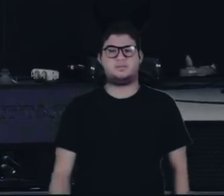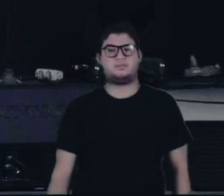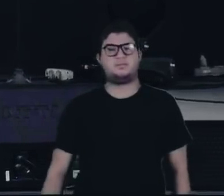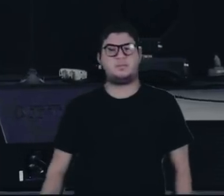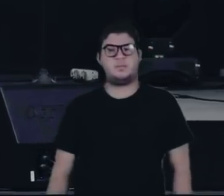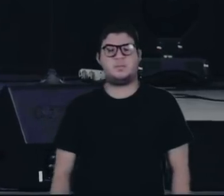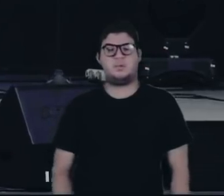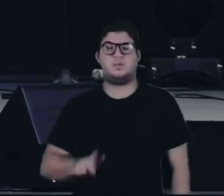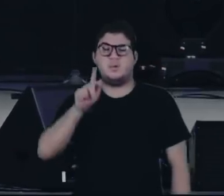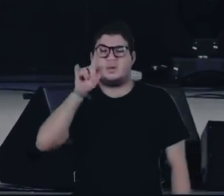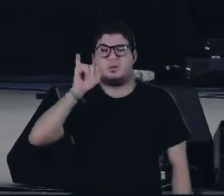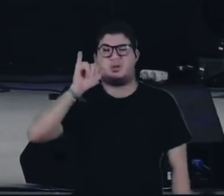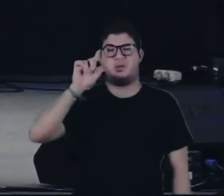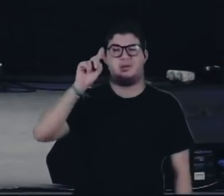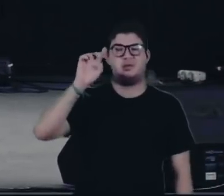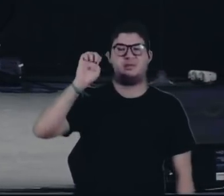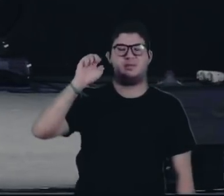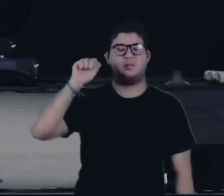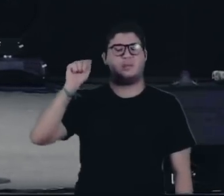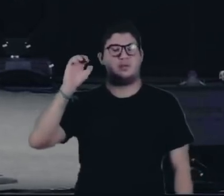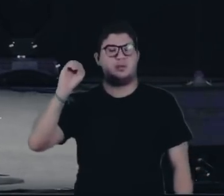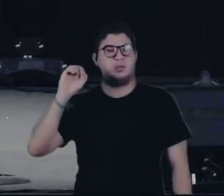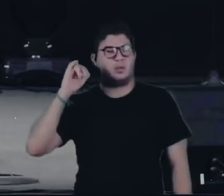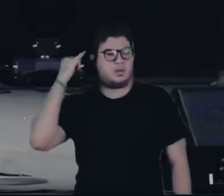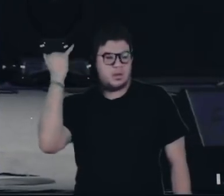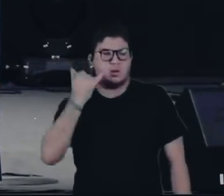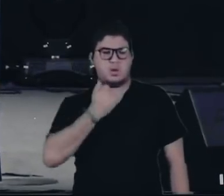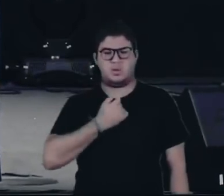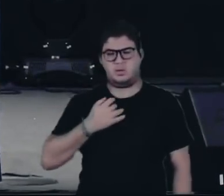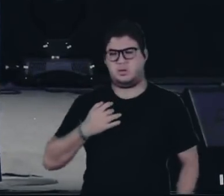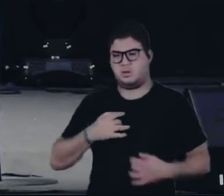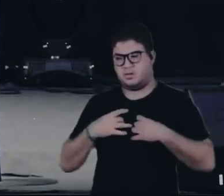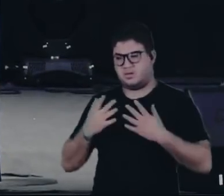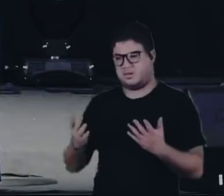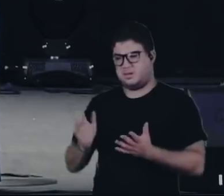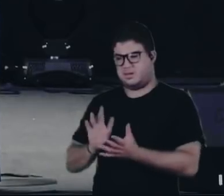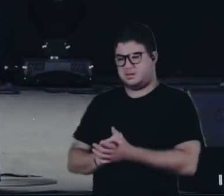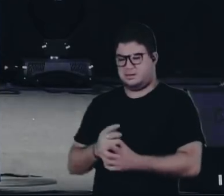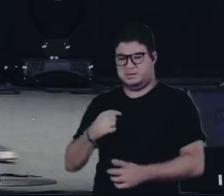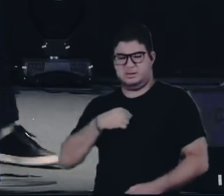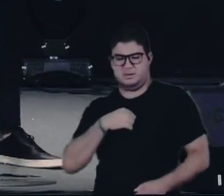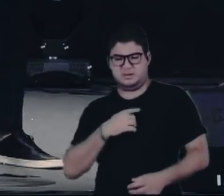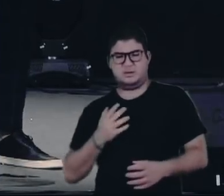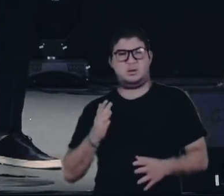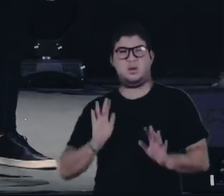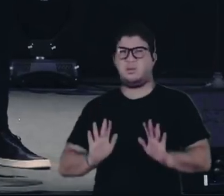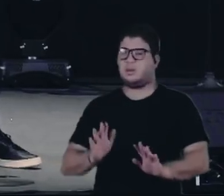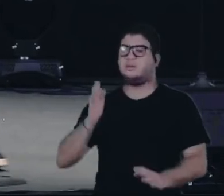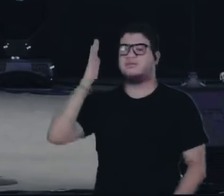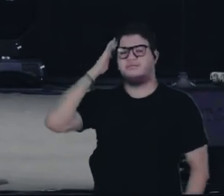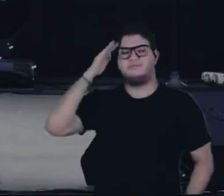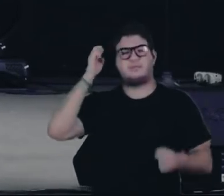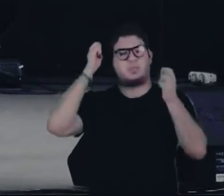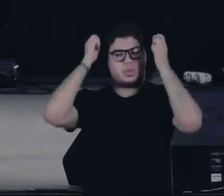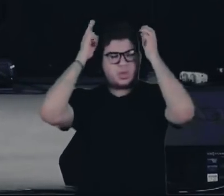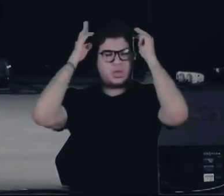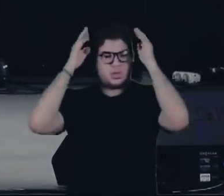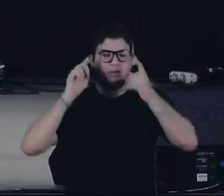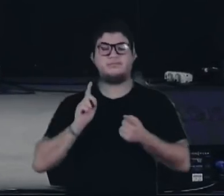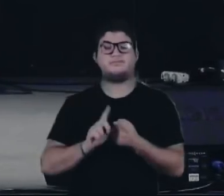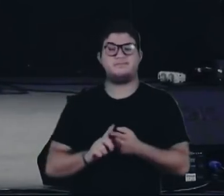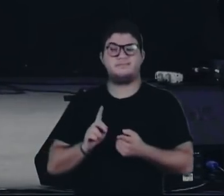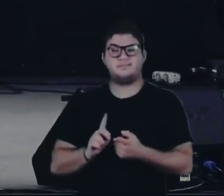Mas feito Gideão. Ouviu aquela palavra? Inicialmente ficou meio assim, mas depois, não, peraí, eu estou entendendo. Moisés, da mesma